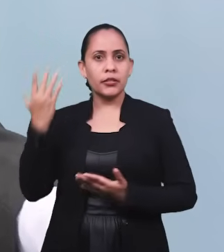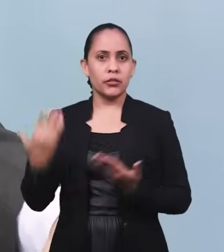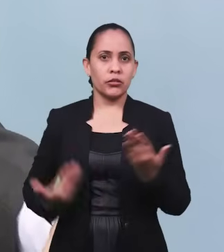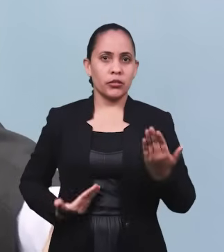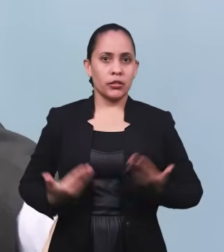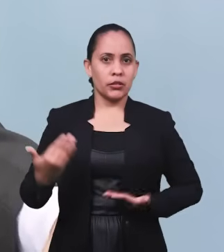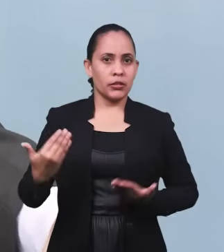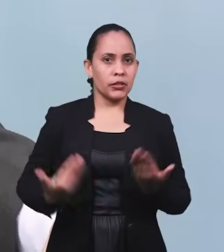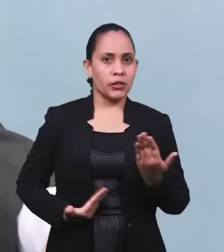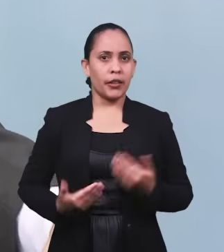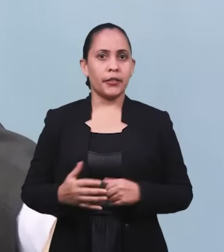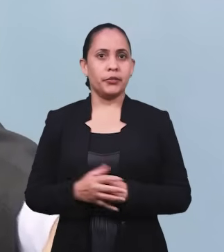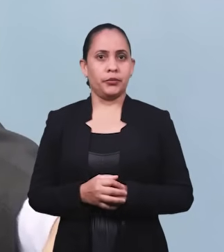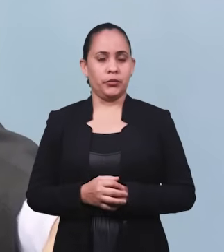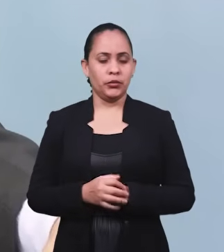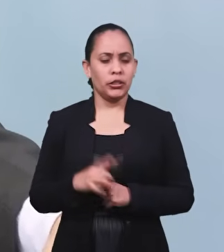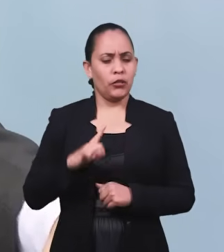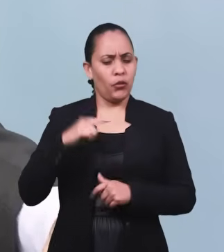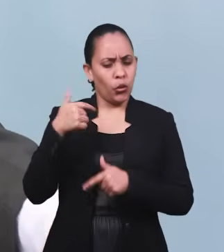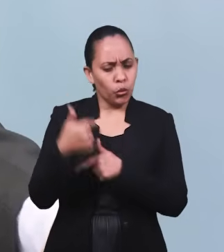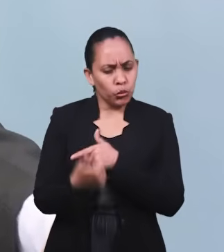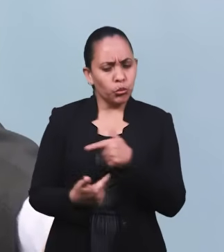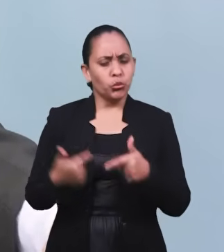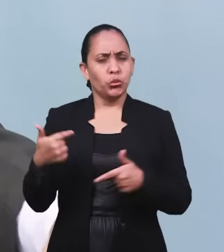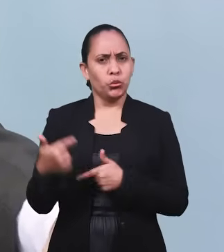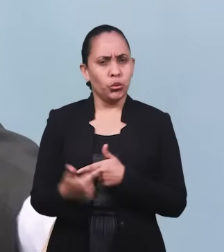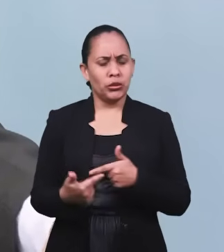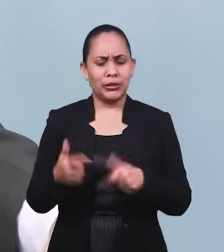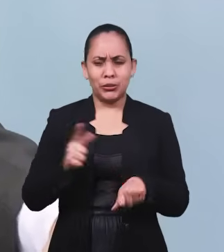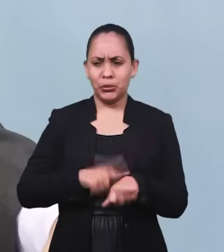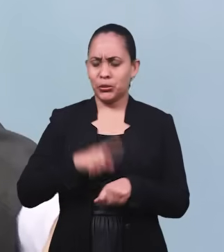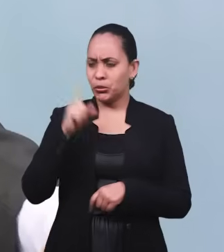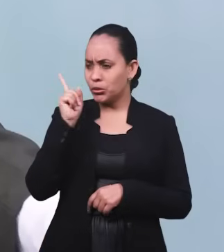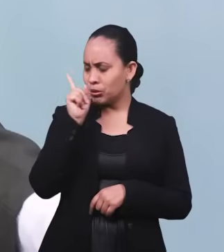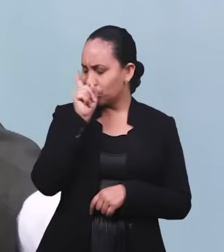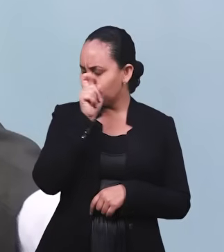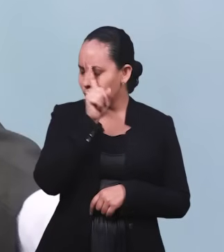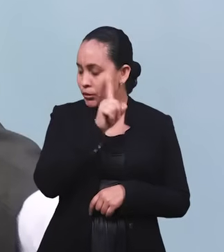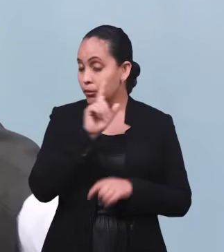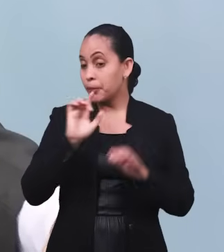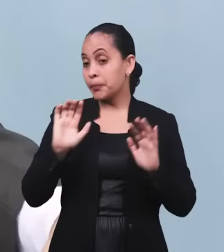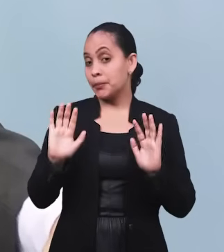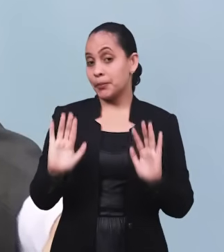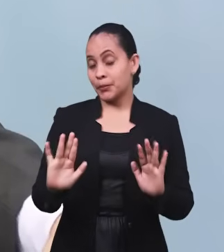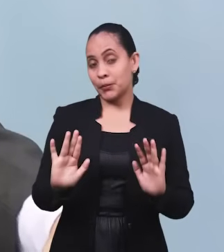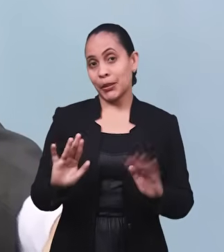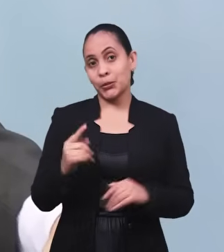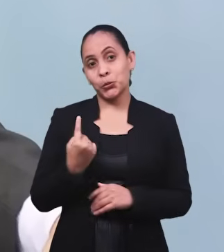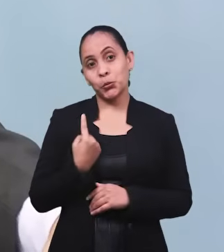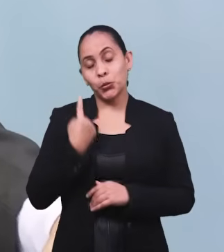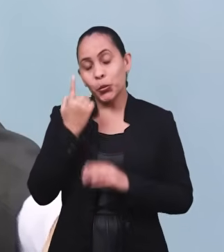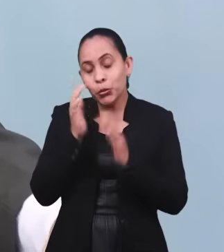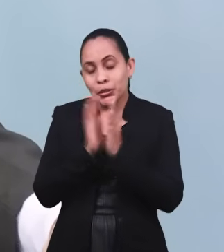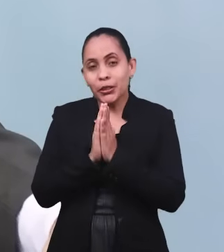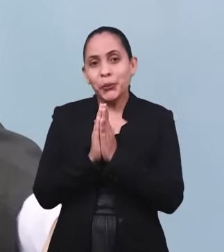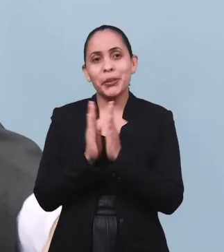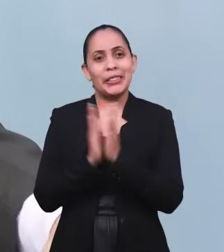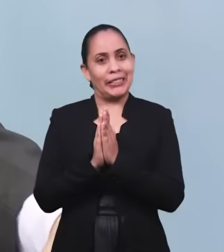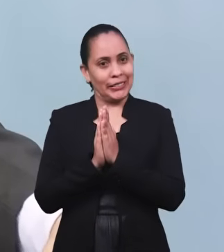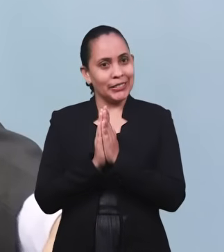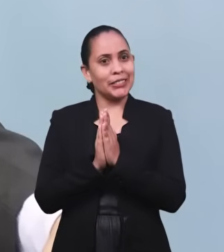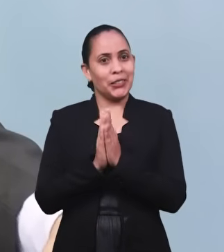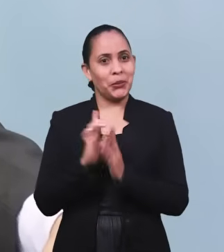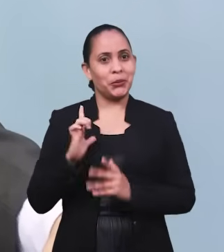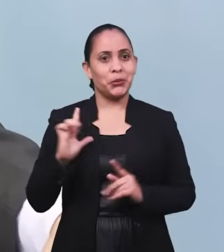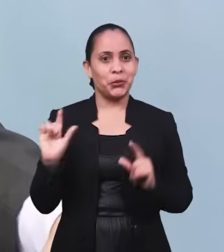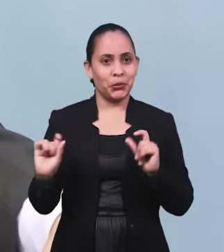irmãos que passaram por lutas, por provações, mas que com uma oração